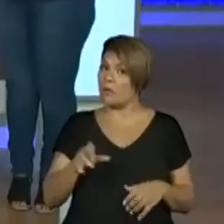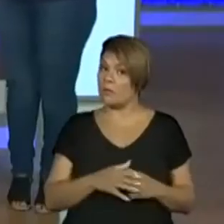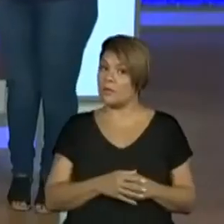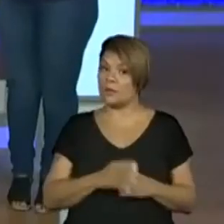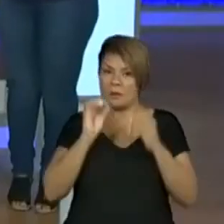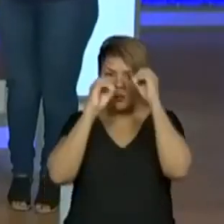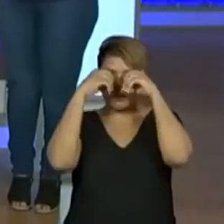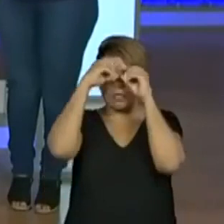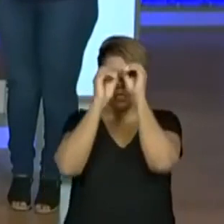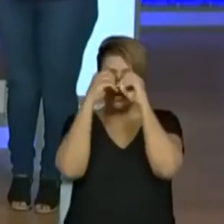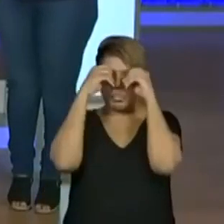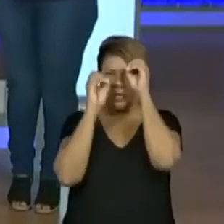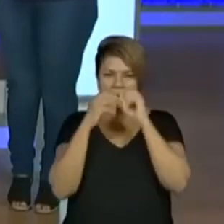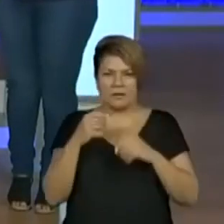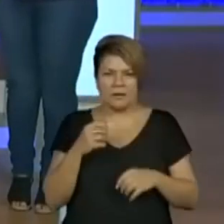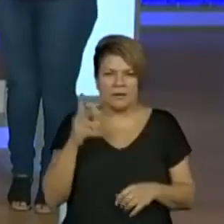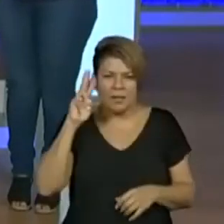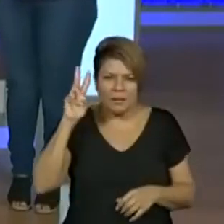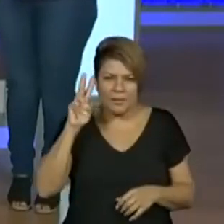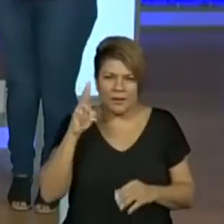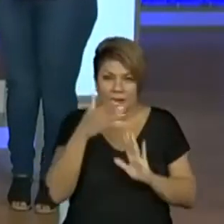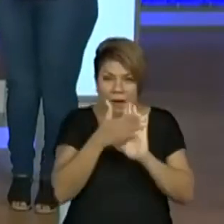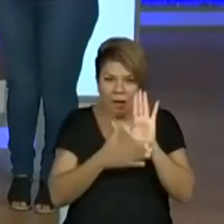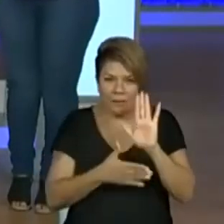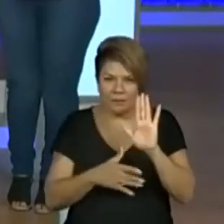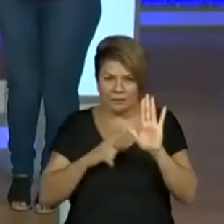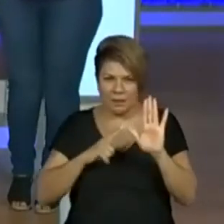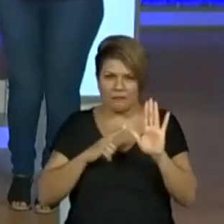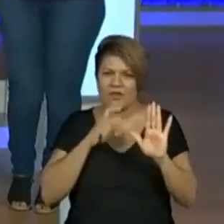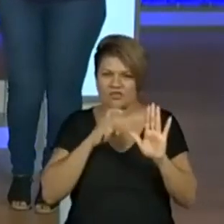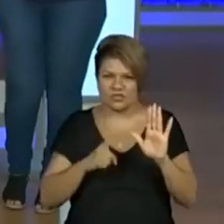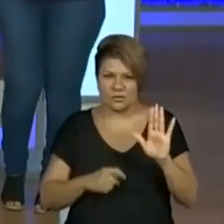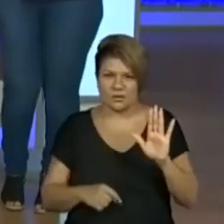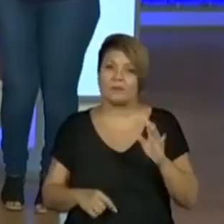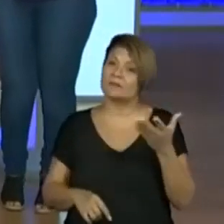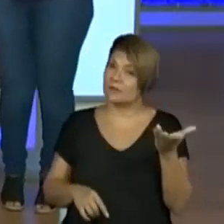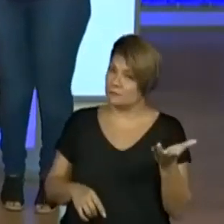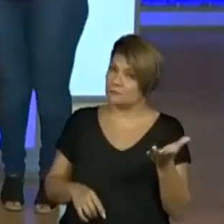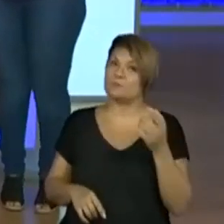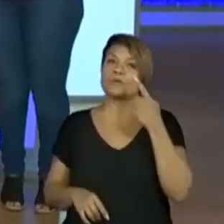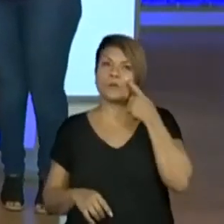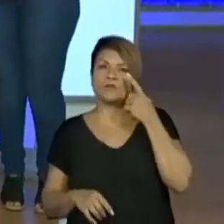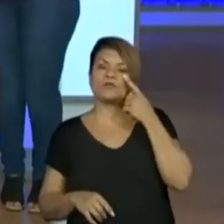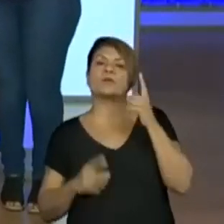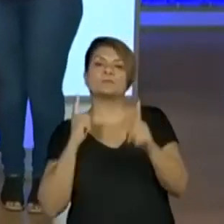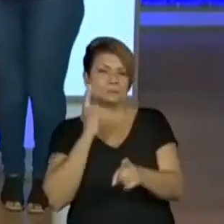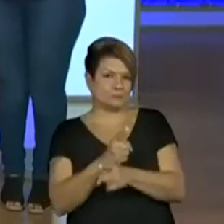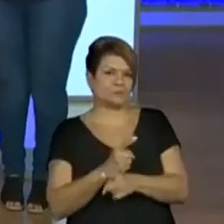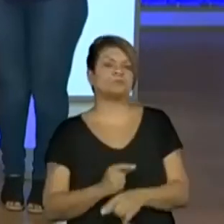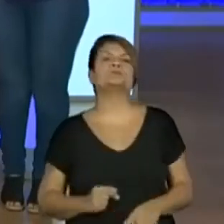é malvado. Então, se ele é vilão, faz sentido. Será que ele é malvado? Vamos virar nossa página e descobrir mais.